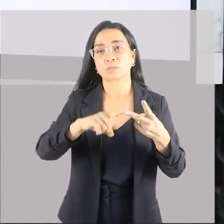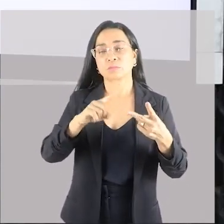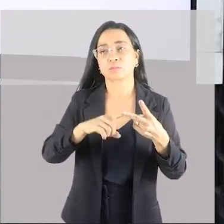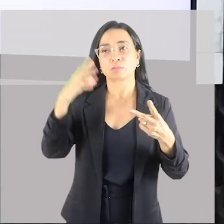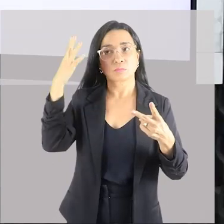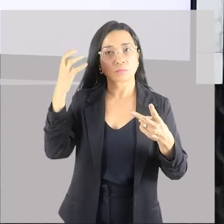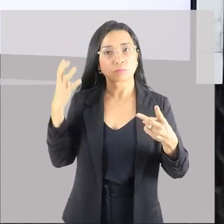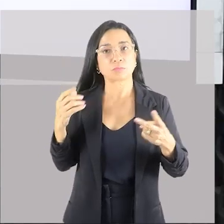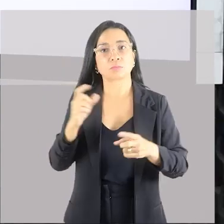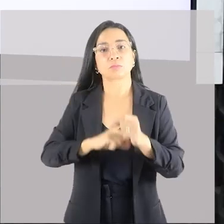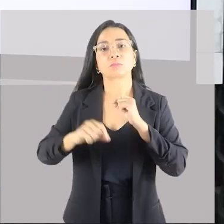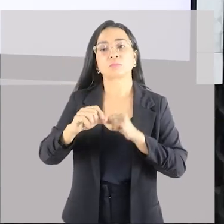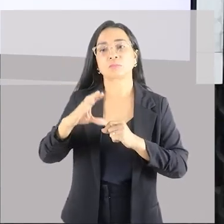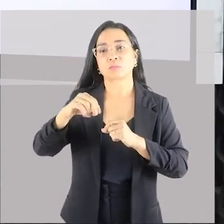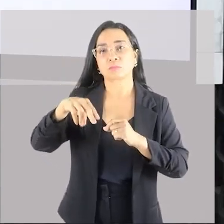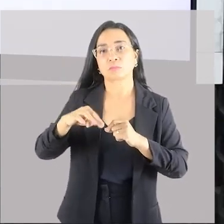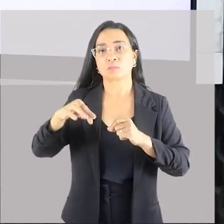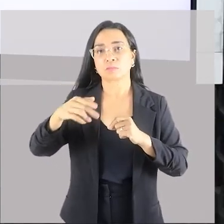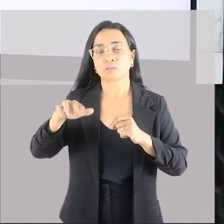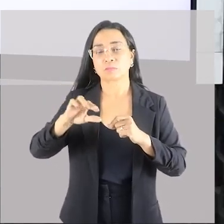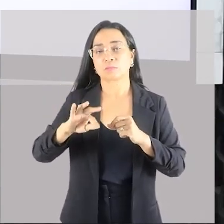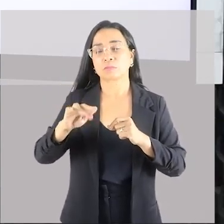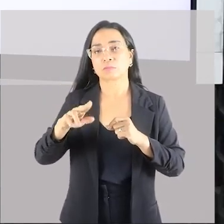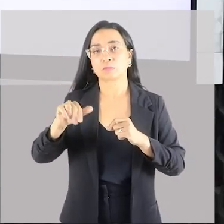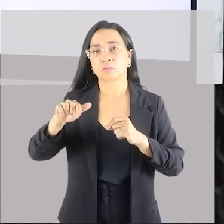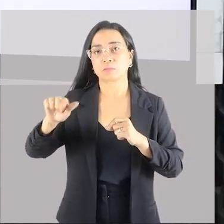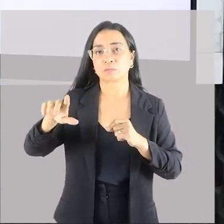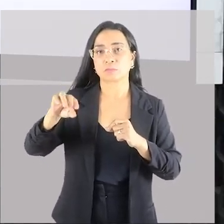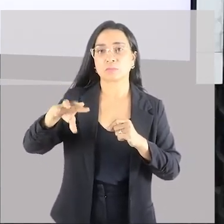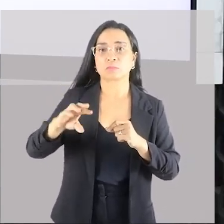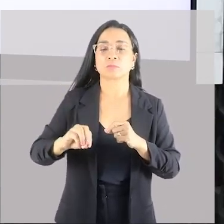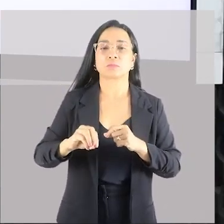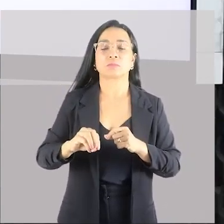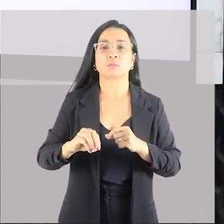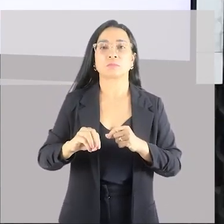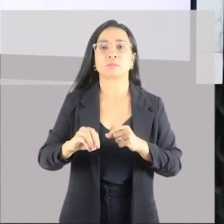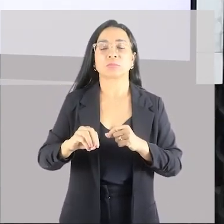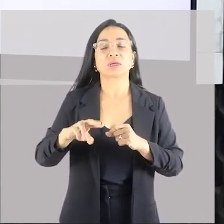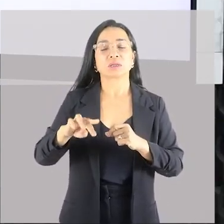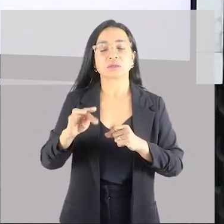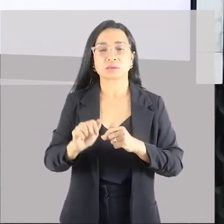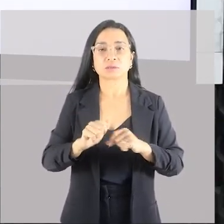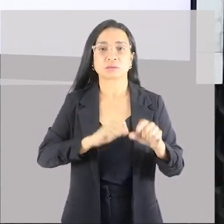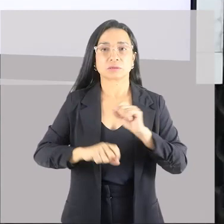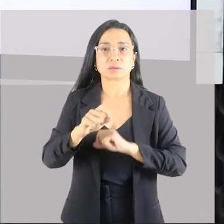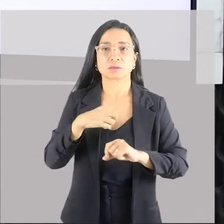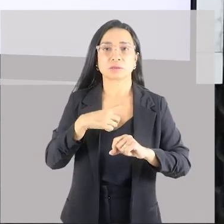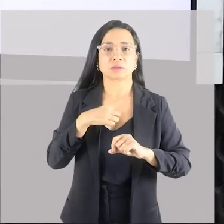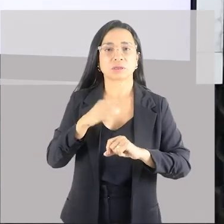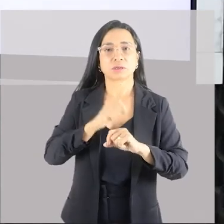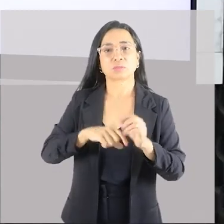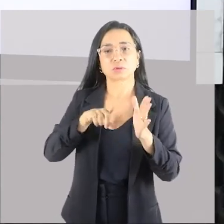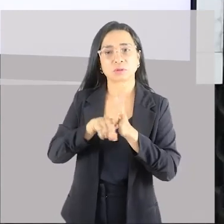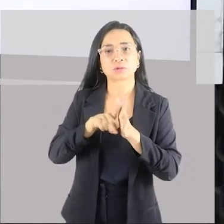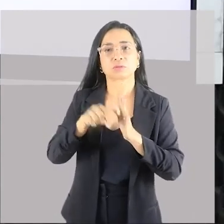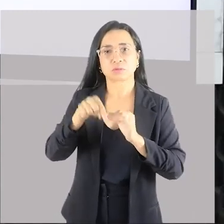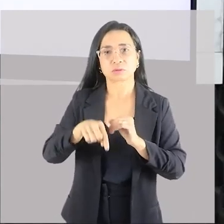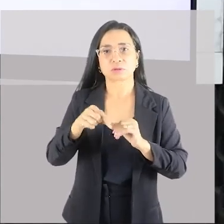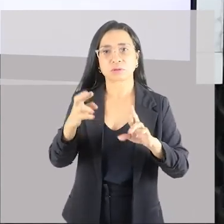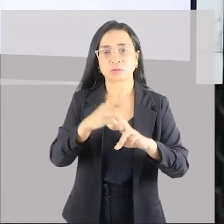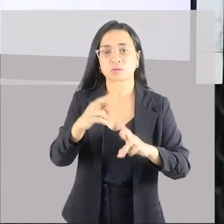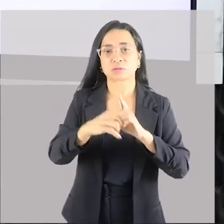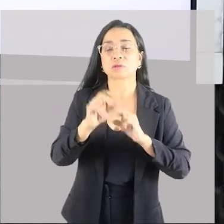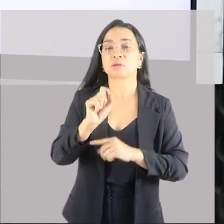contratualistas, assim como Hobbes. Nós temos aula aqui sobre Hobbes, nós temos questões, nós temos dicas aqui sobre Thomas Hobbes. E aí Locke e